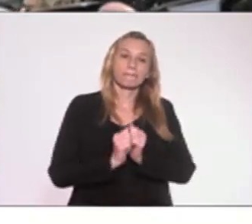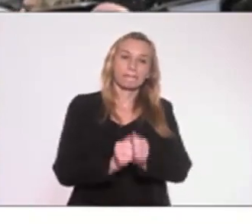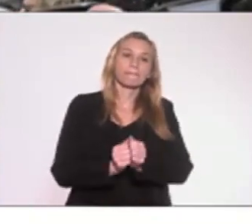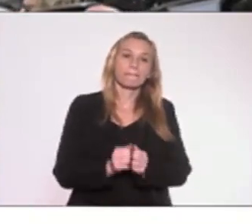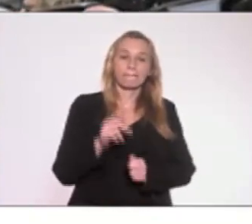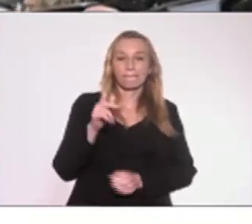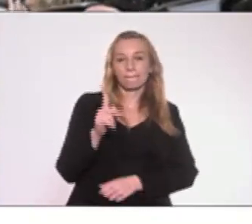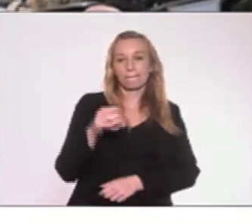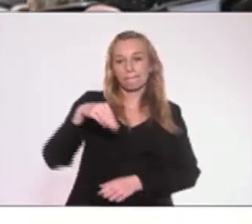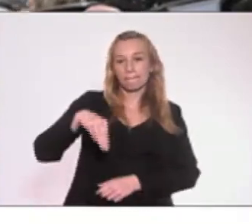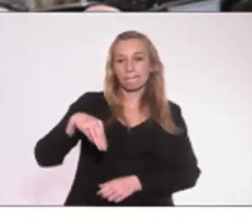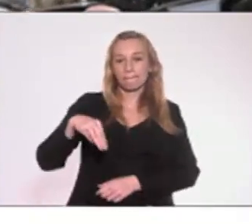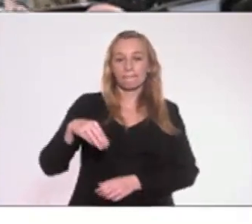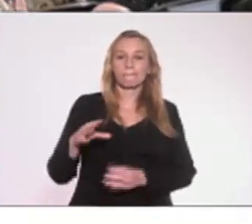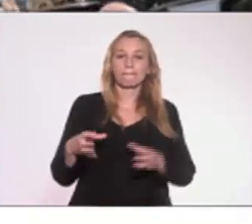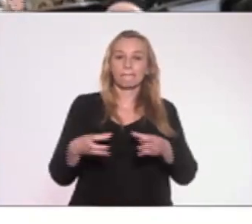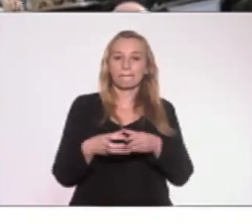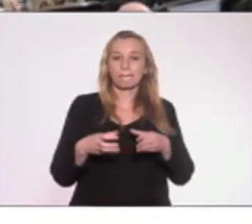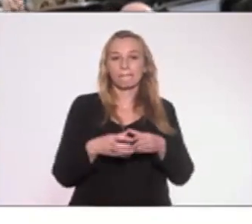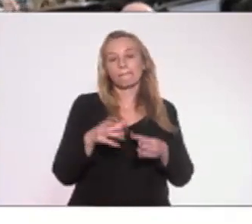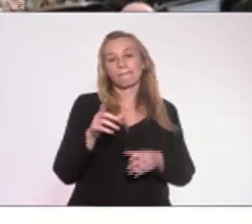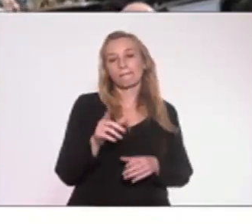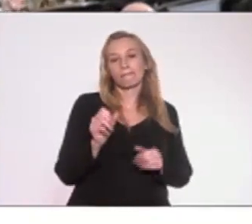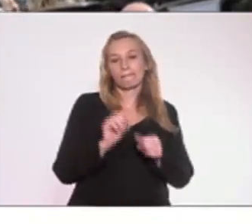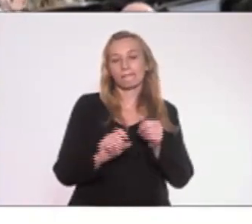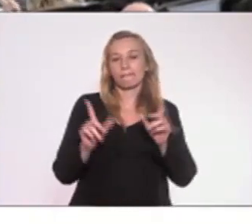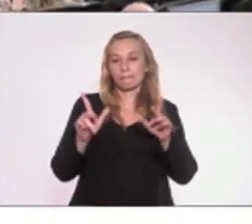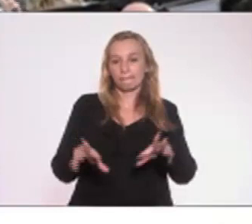grupo está fazendo a diferença. Uma salva de palmas, por favor.